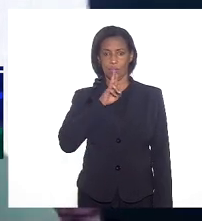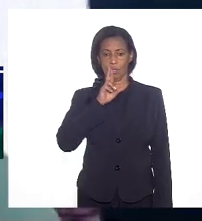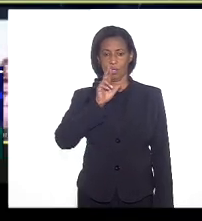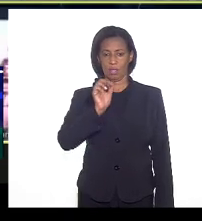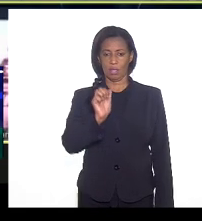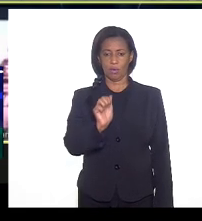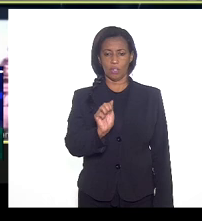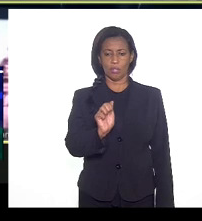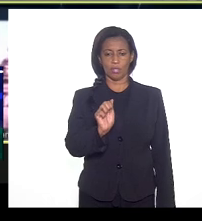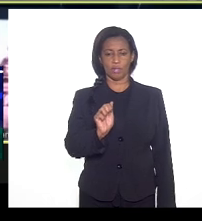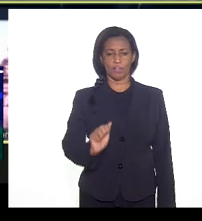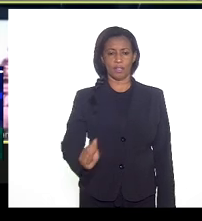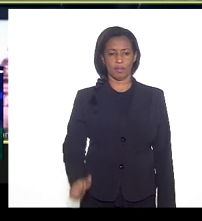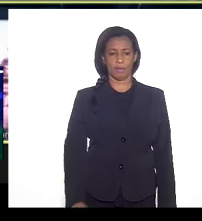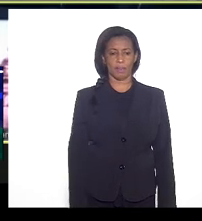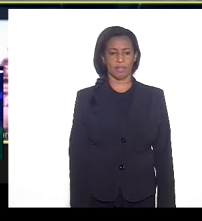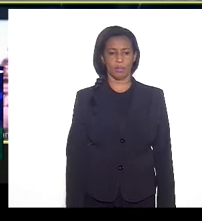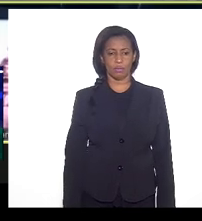Amorim